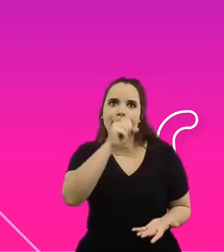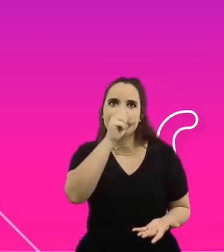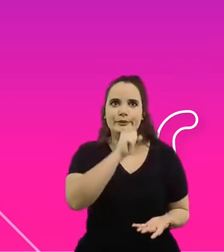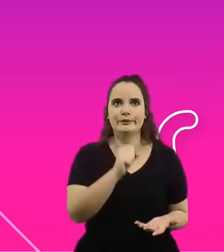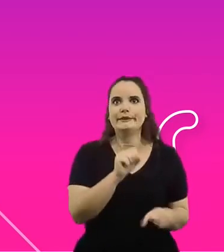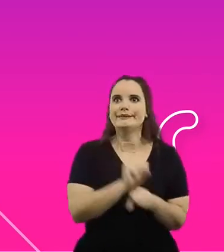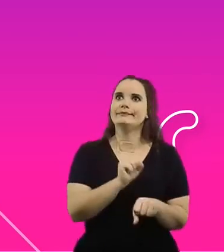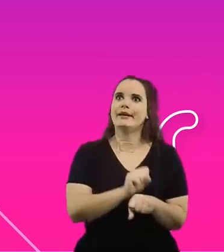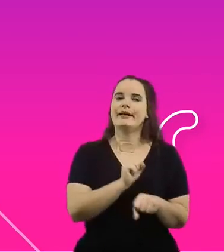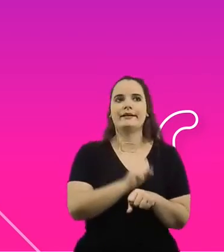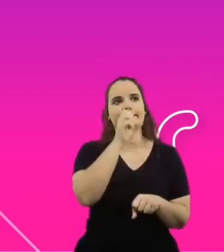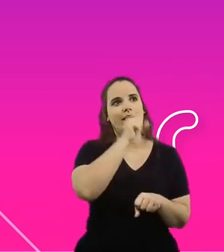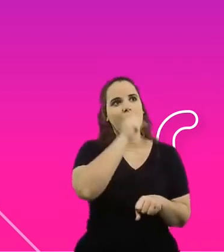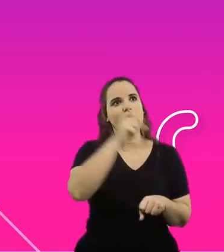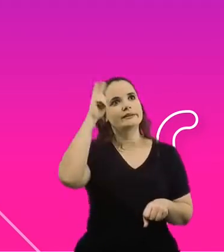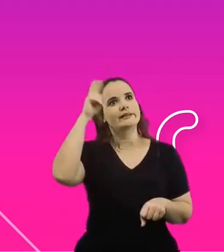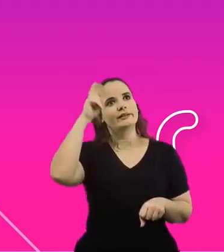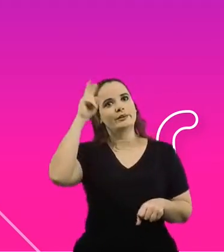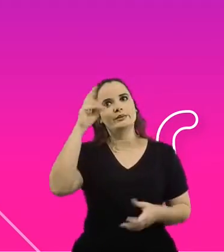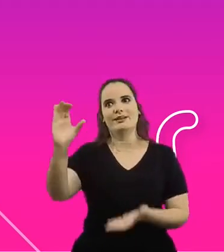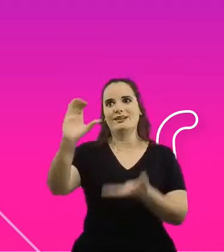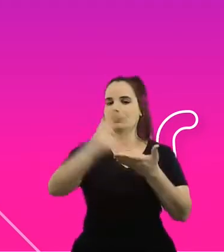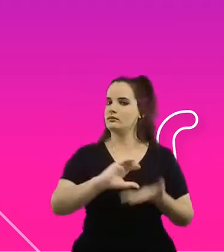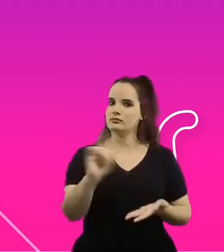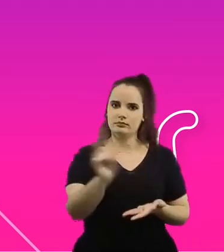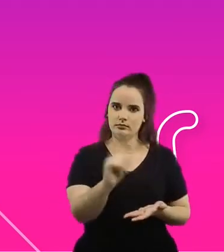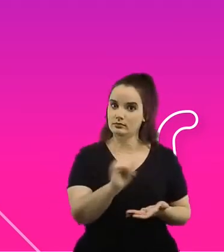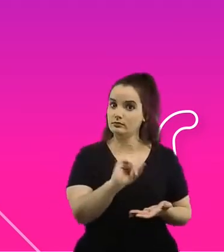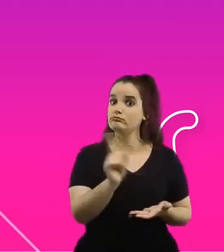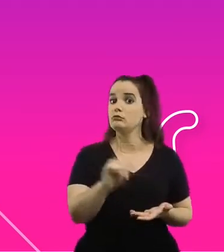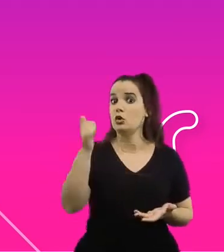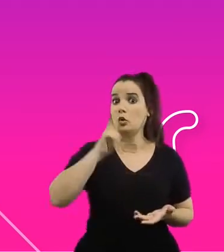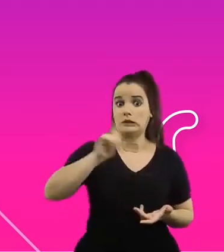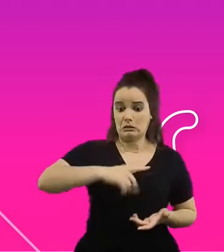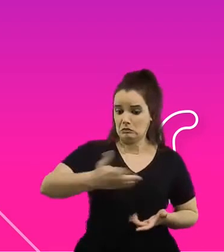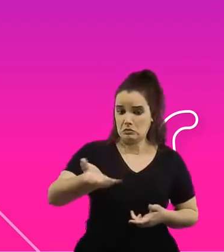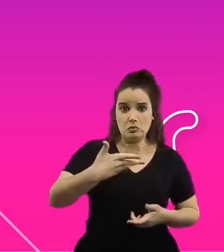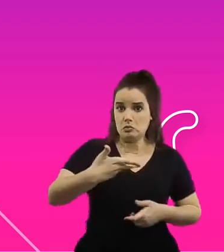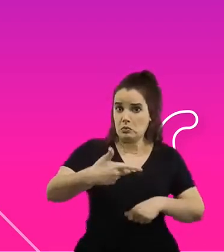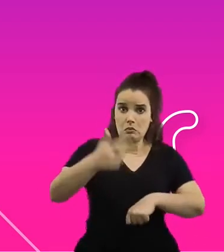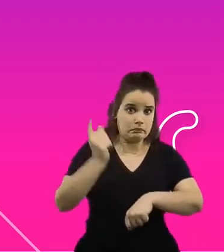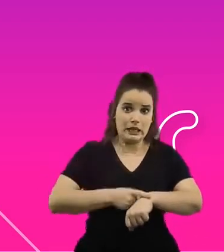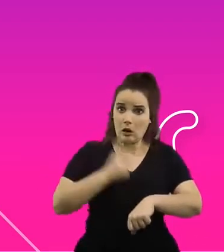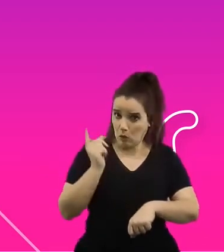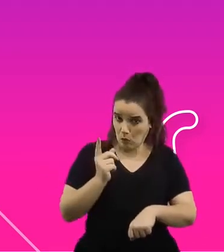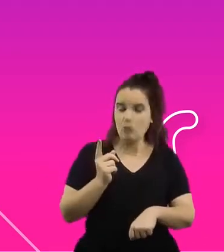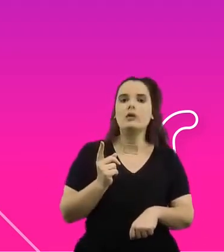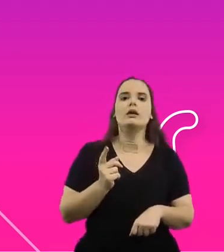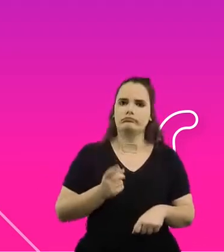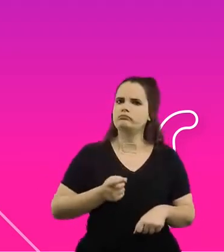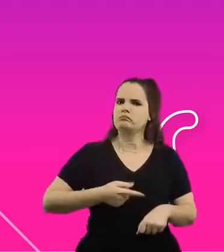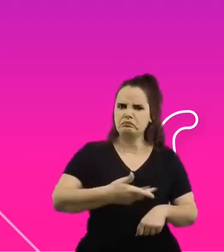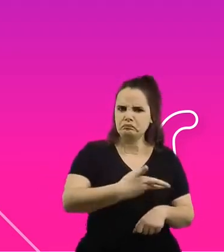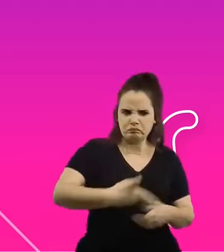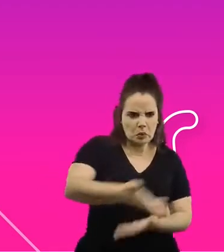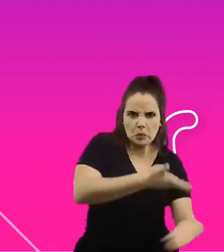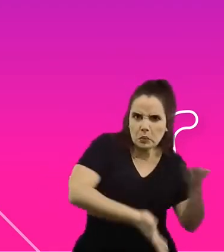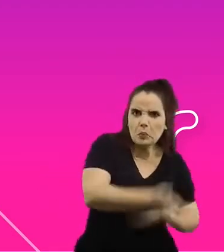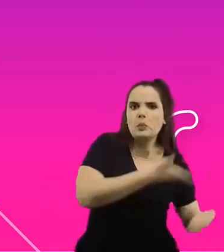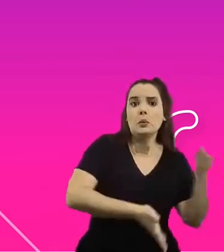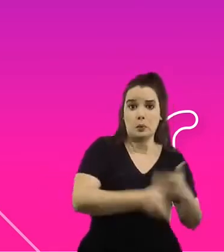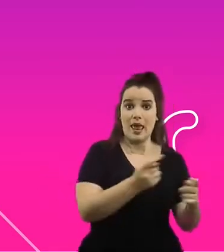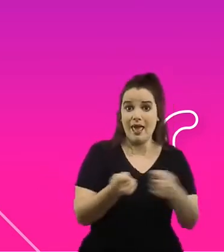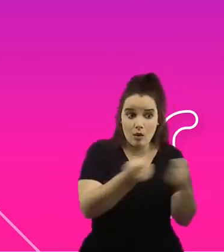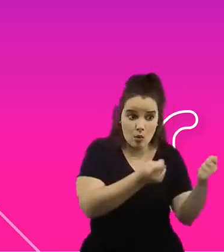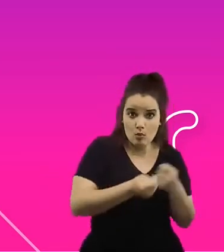por exemplo. Então, isso vai ser muito bom para o comércio, para o varejo, de forma geral. Vai trazer uma dinamicidade muito grande para a economia e para as